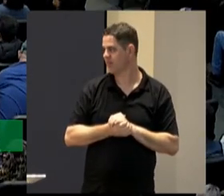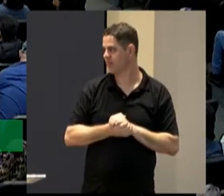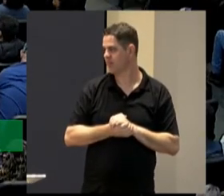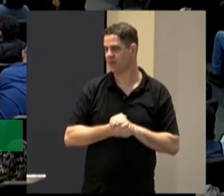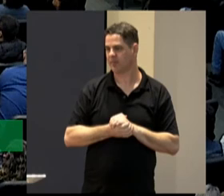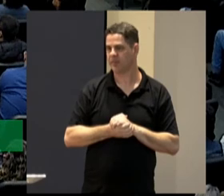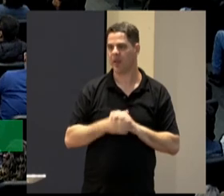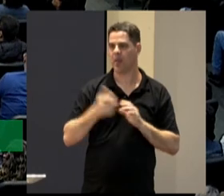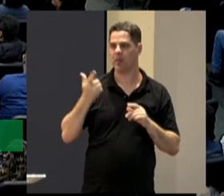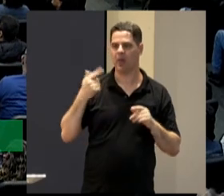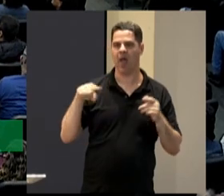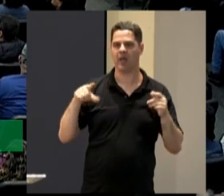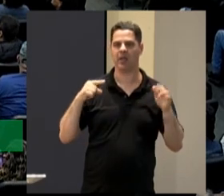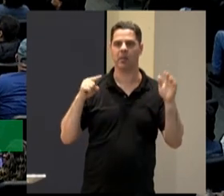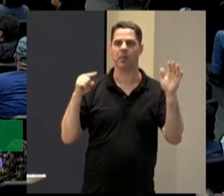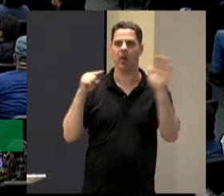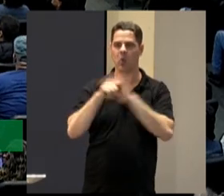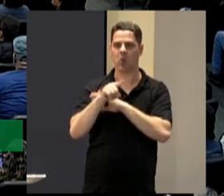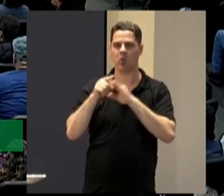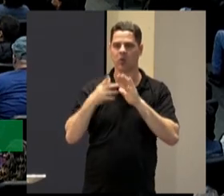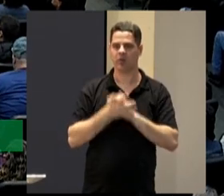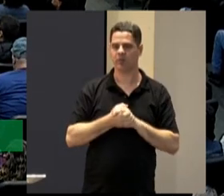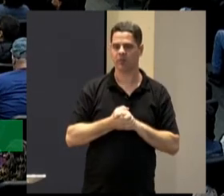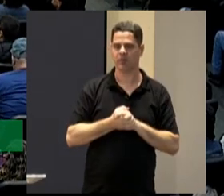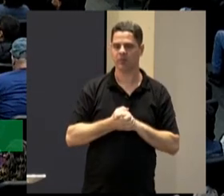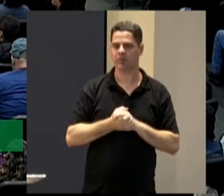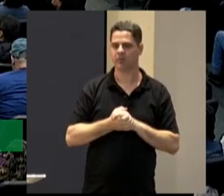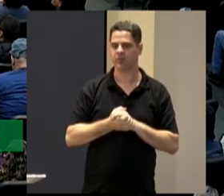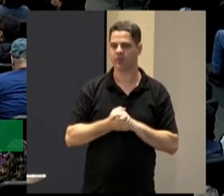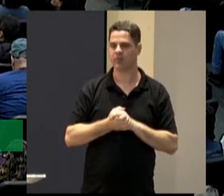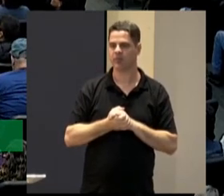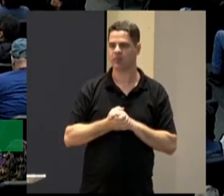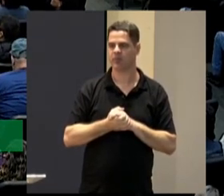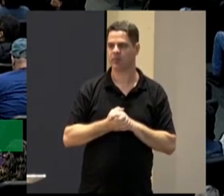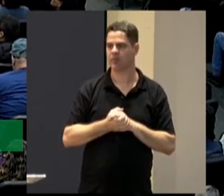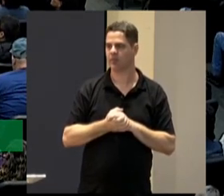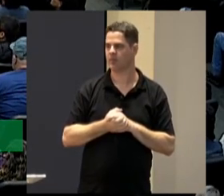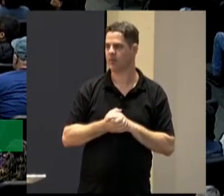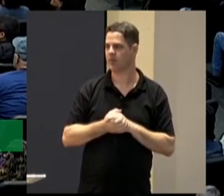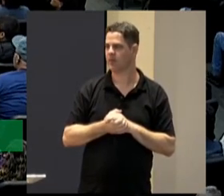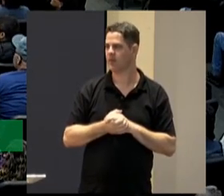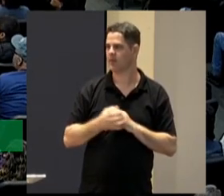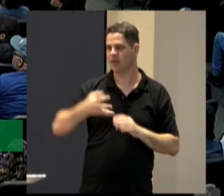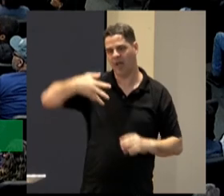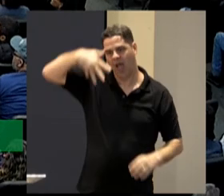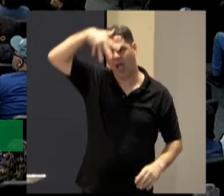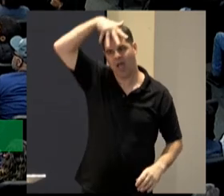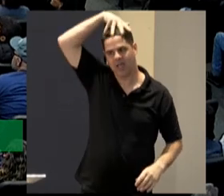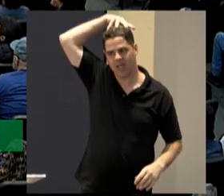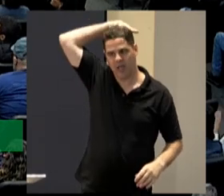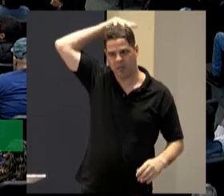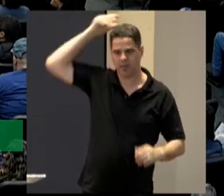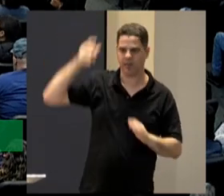Tem mais perguntas para a gente fazer um bloco? A Zambi aqui.